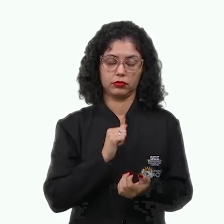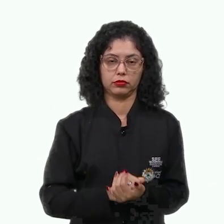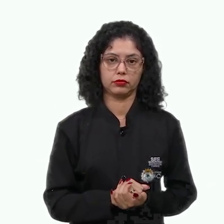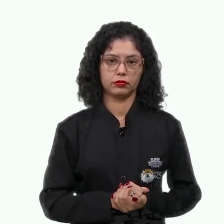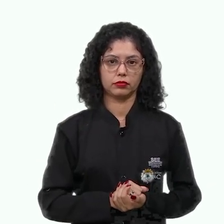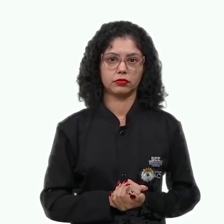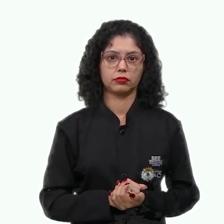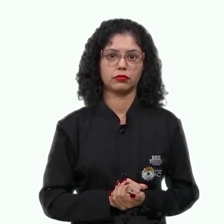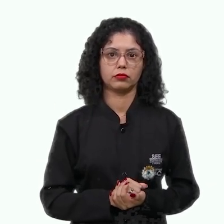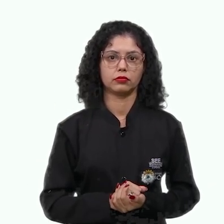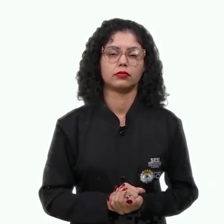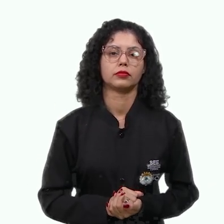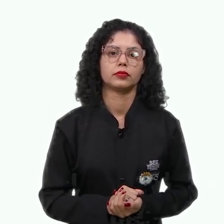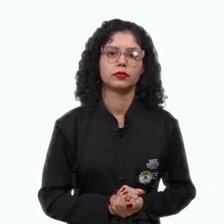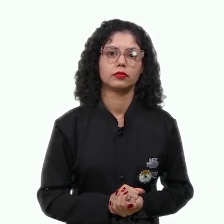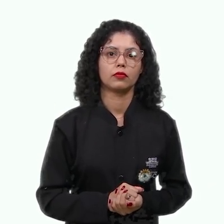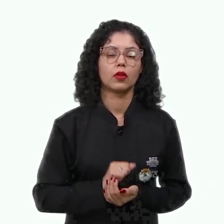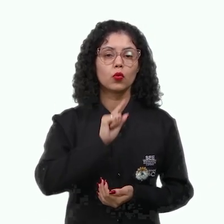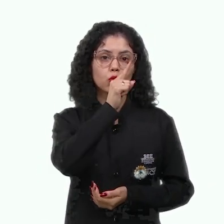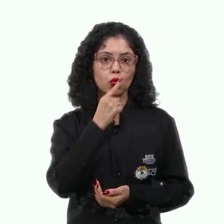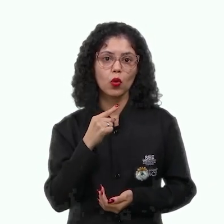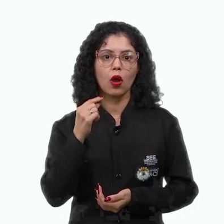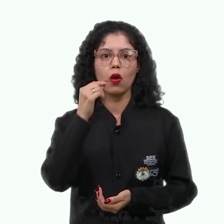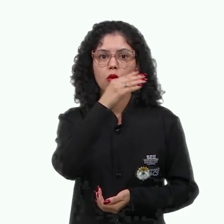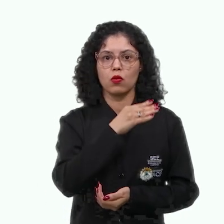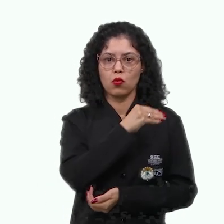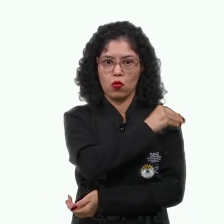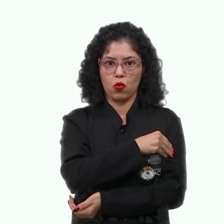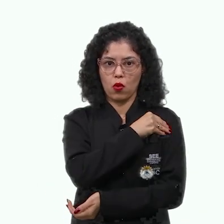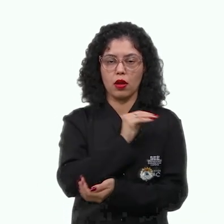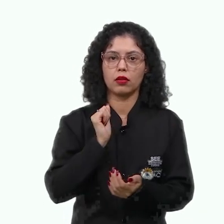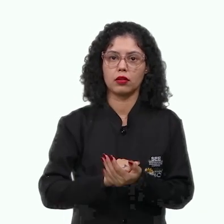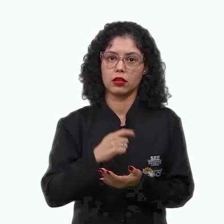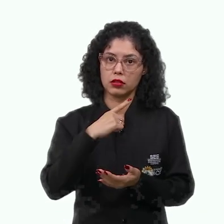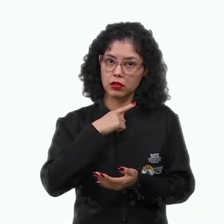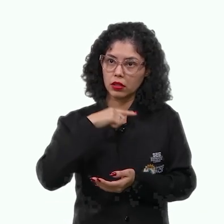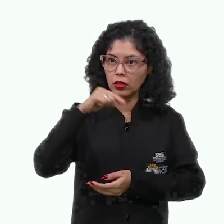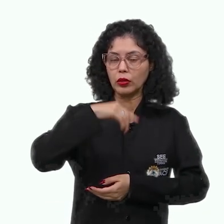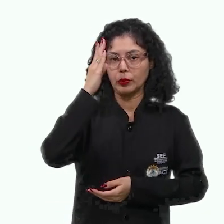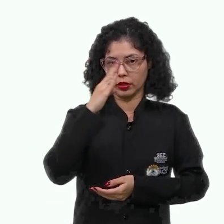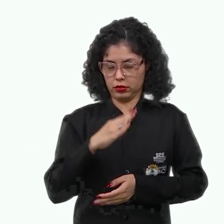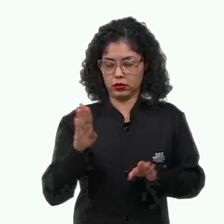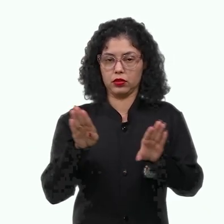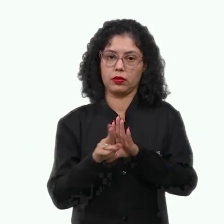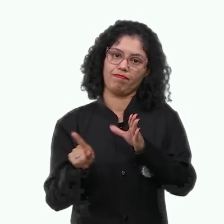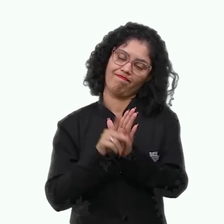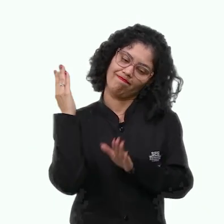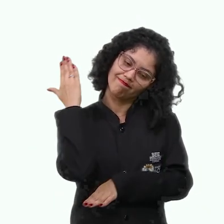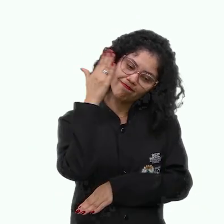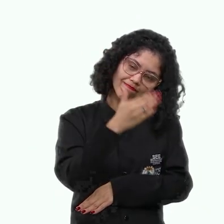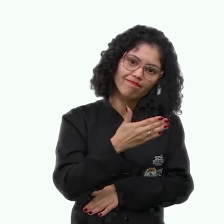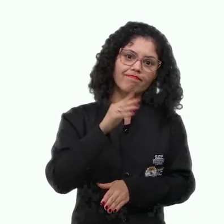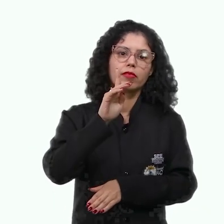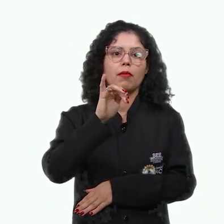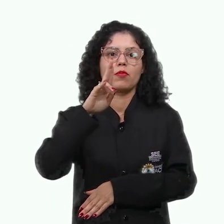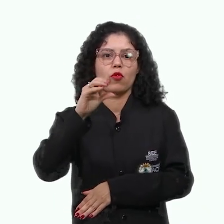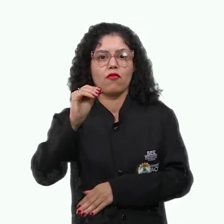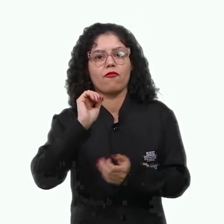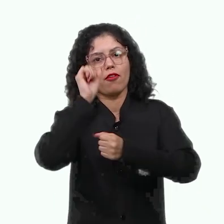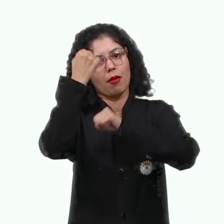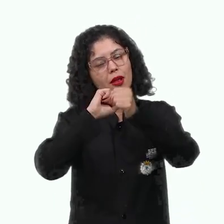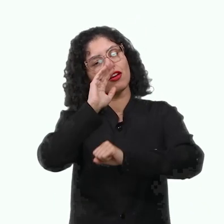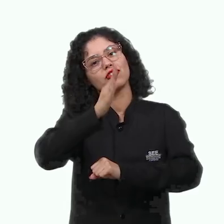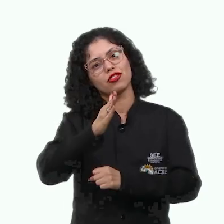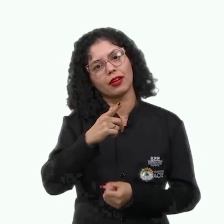anos. O açúcar e o álcool que abastecem carros flexos no Brasil dependem diretamente de biofábricas, já que